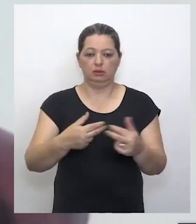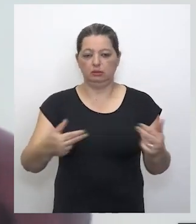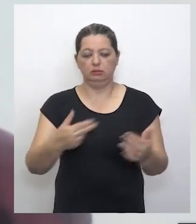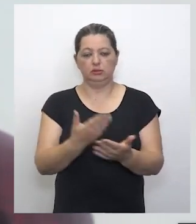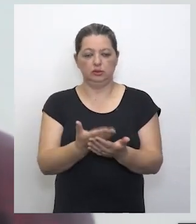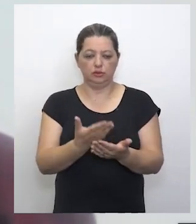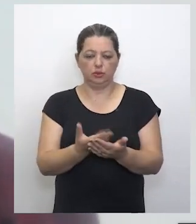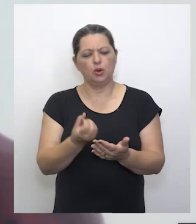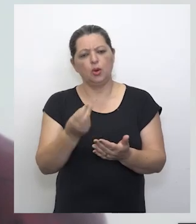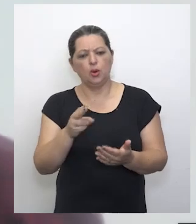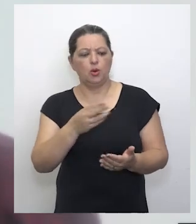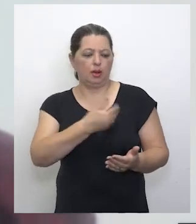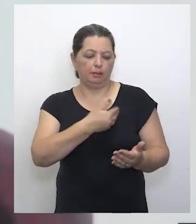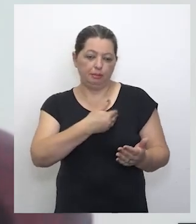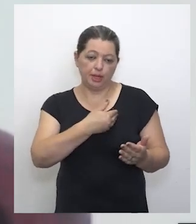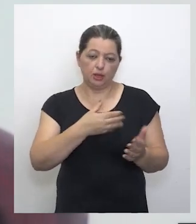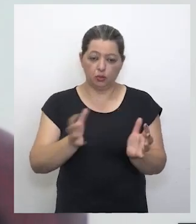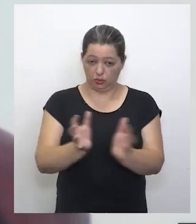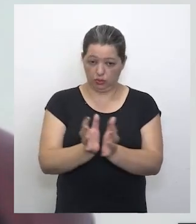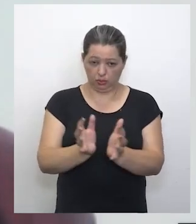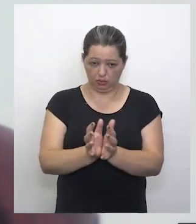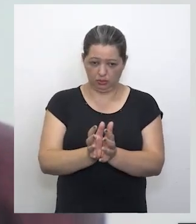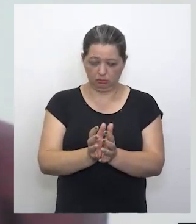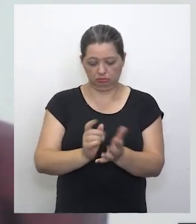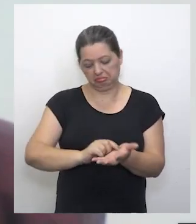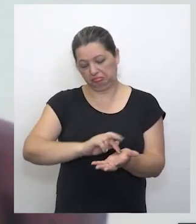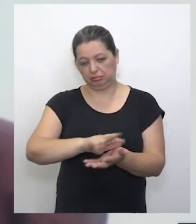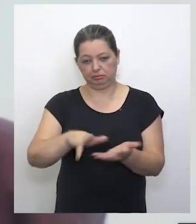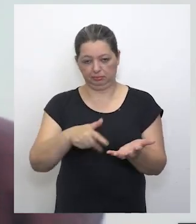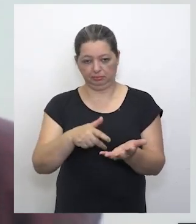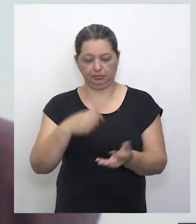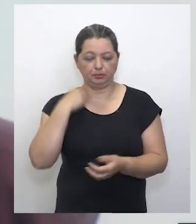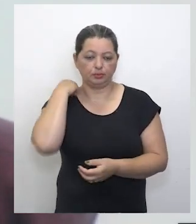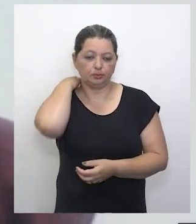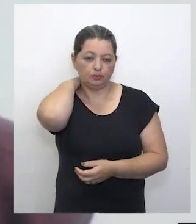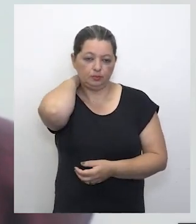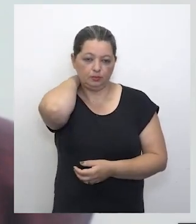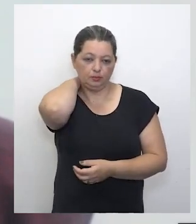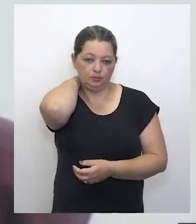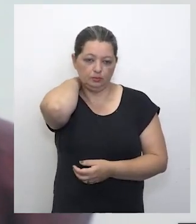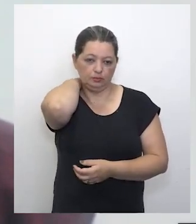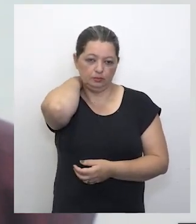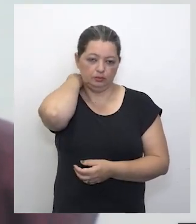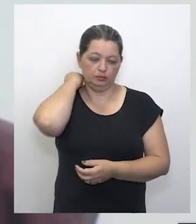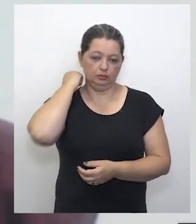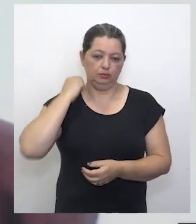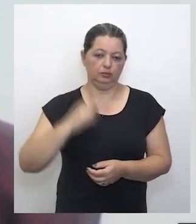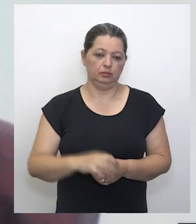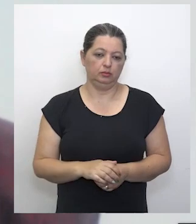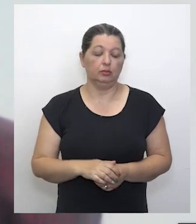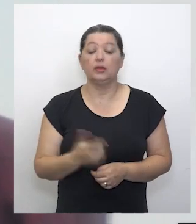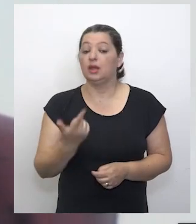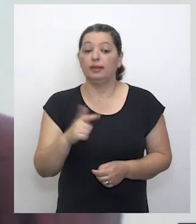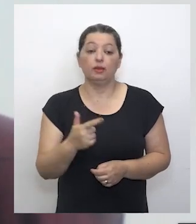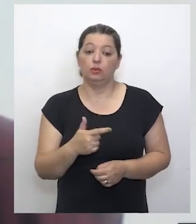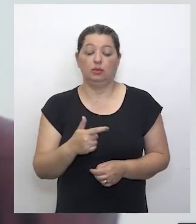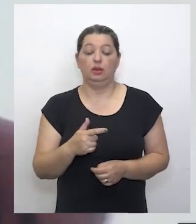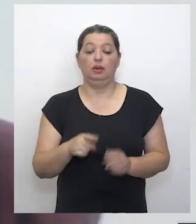de colegas da turma, etc. E também que não tenham vogais